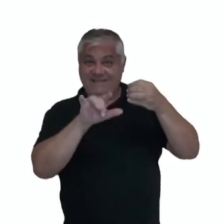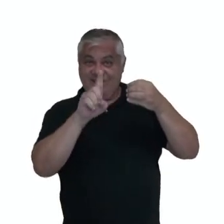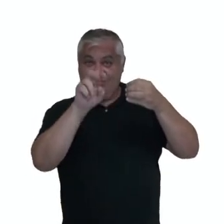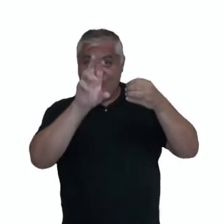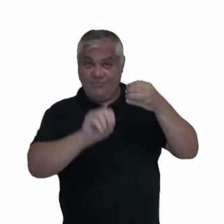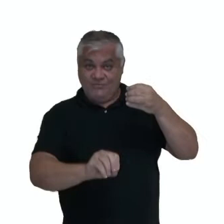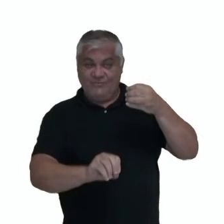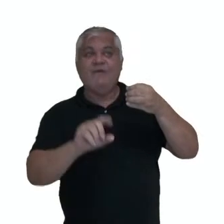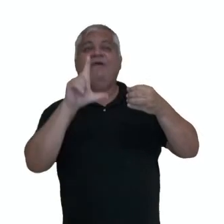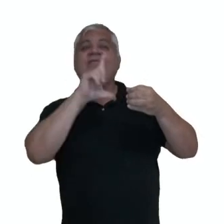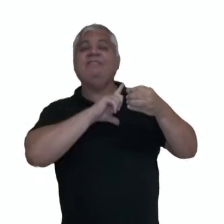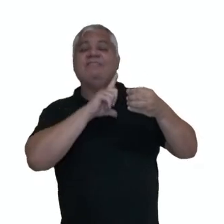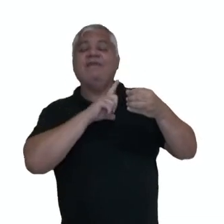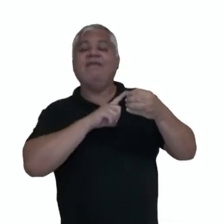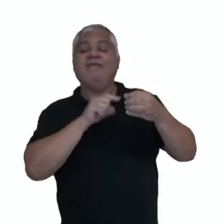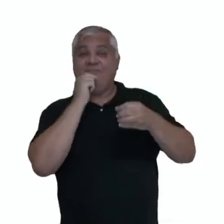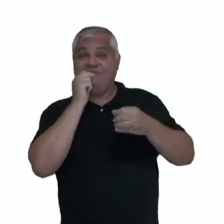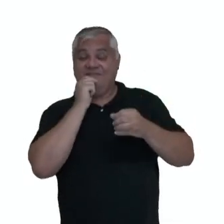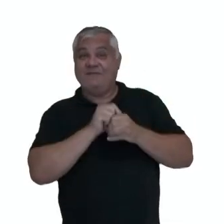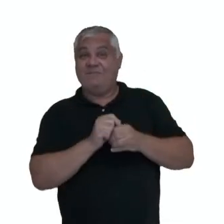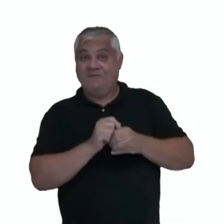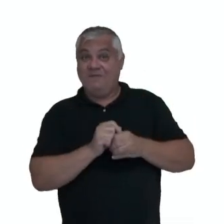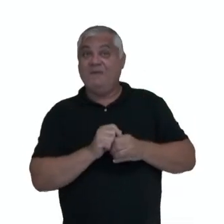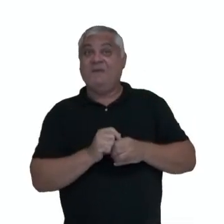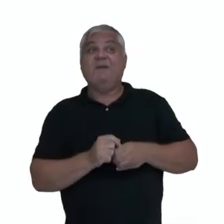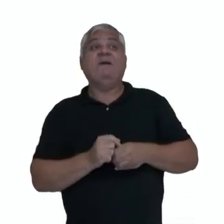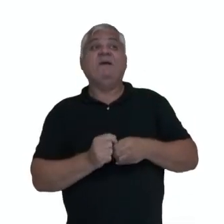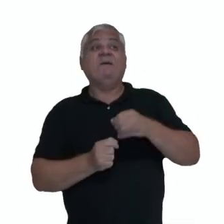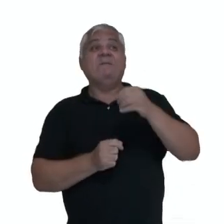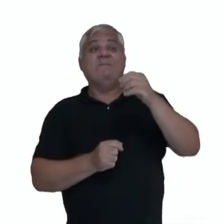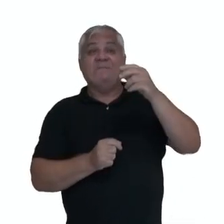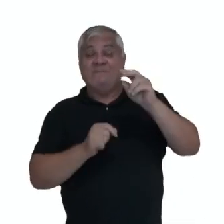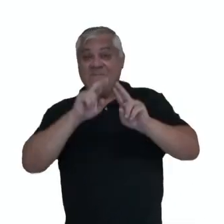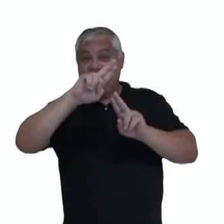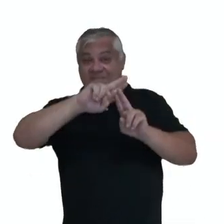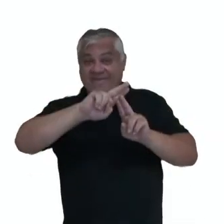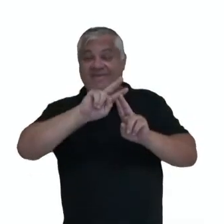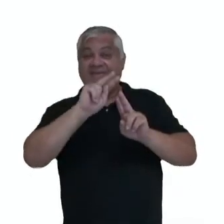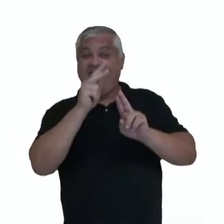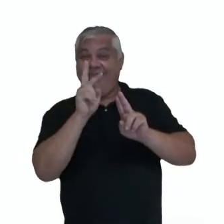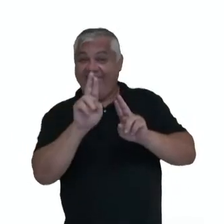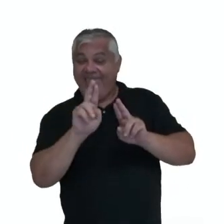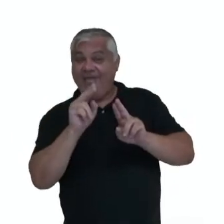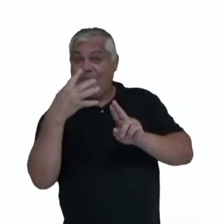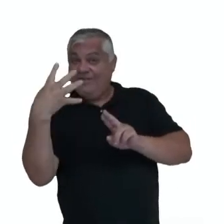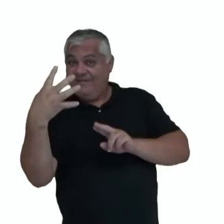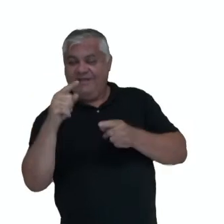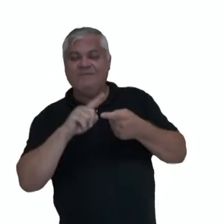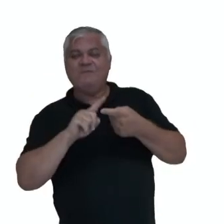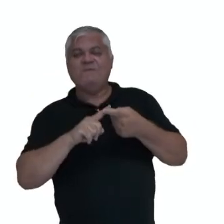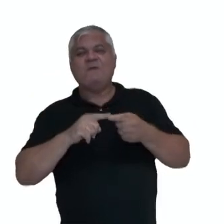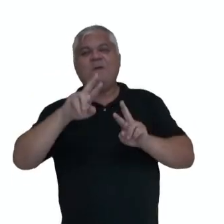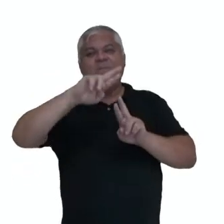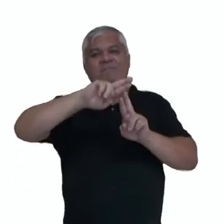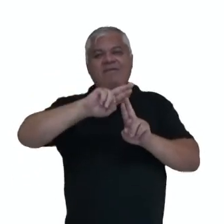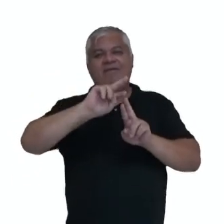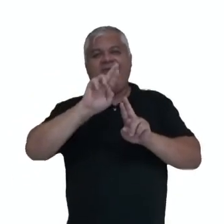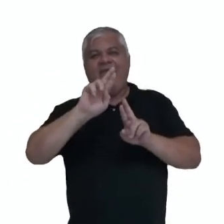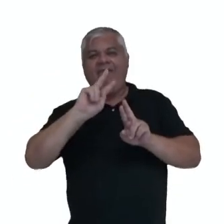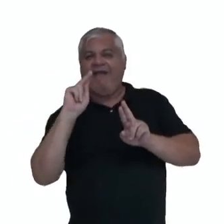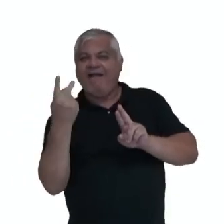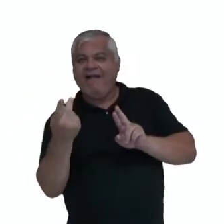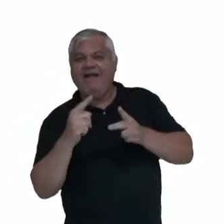aonde a gente vai ter a área da base, que é πr ao quadrado, a área lateral, que é 2πrh, e a